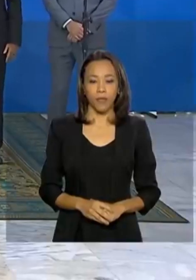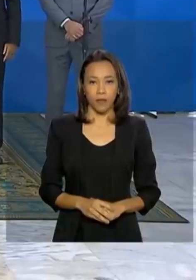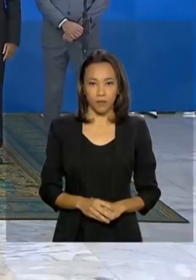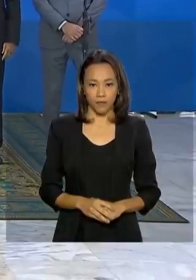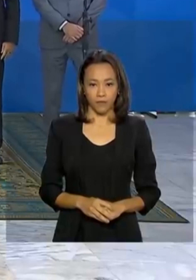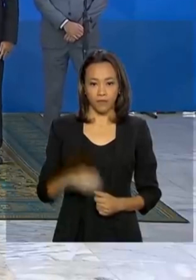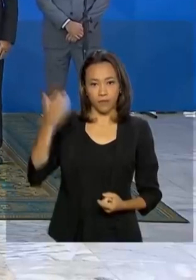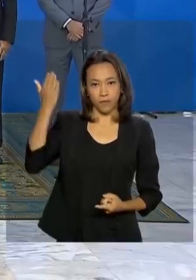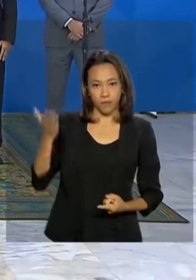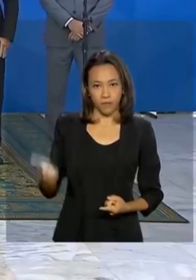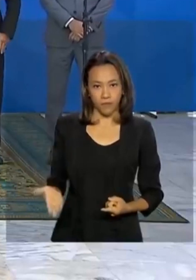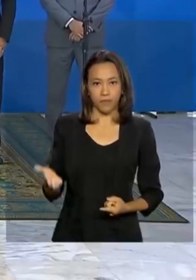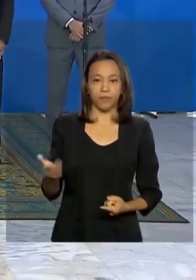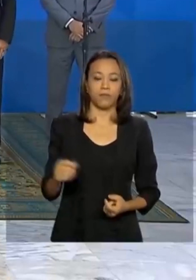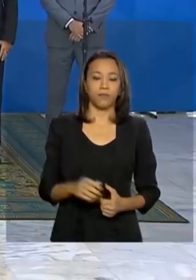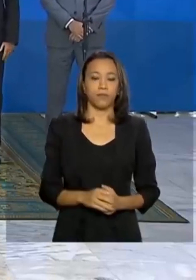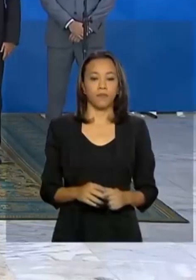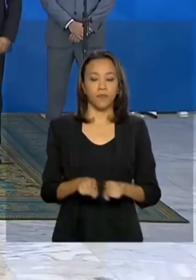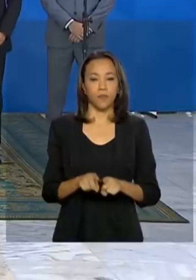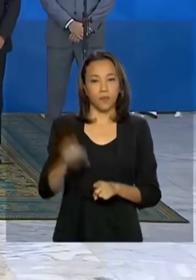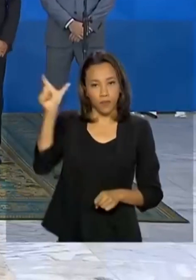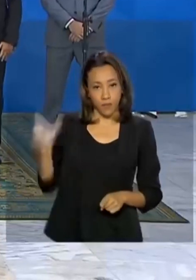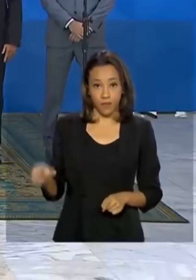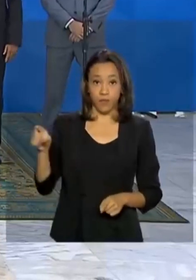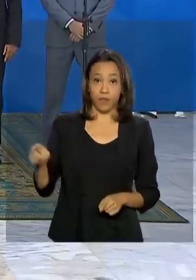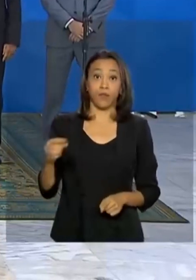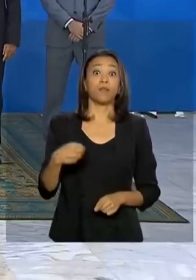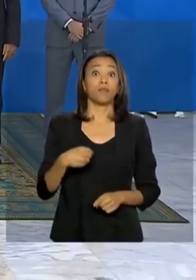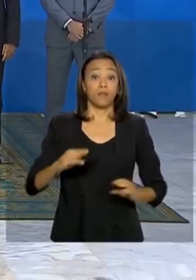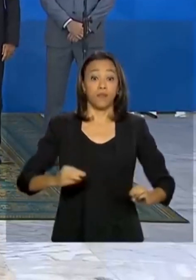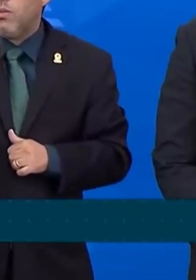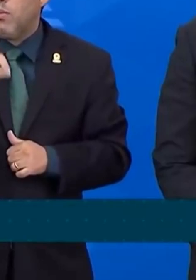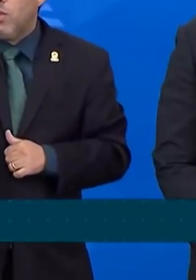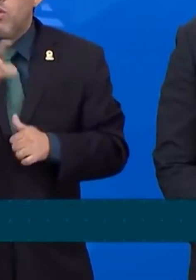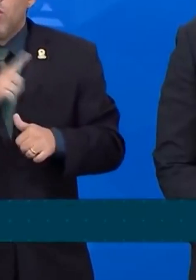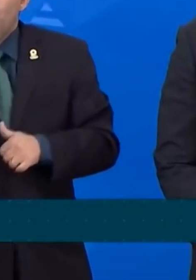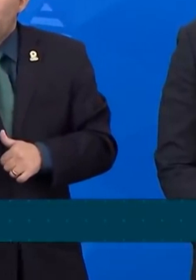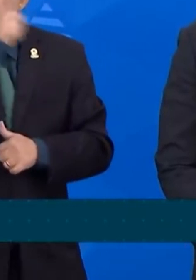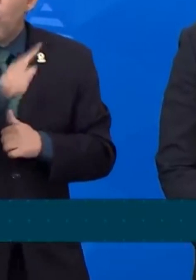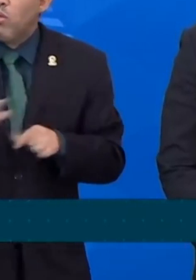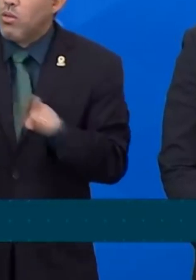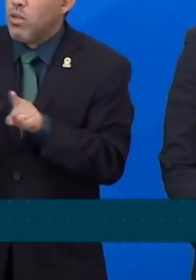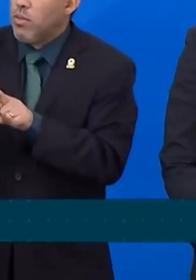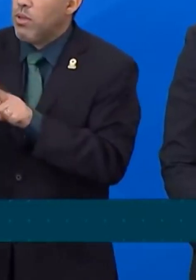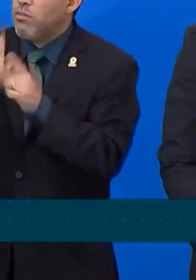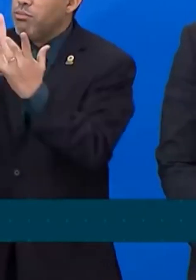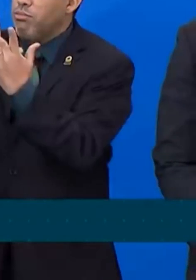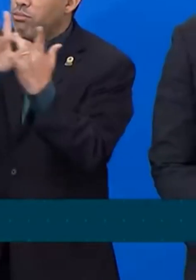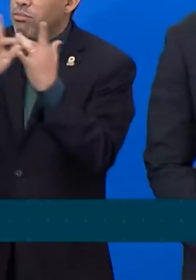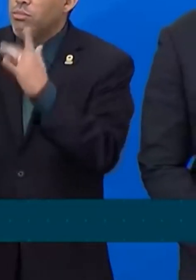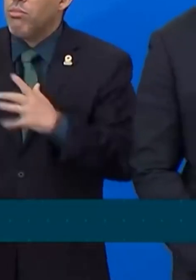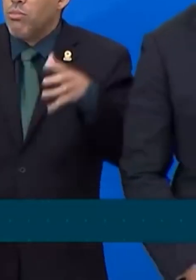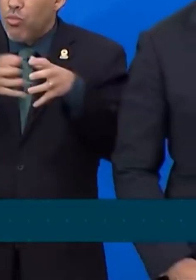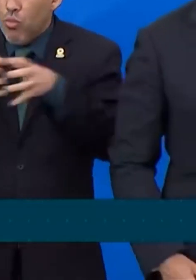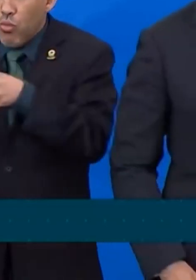por cento o instituto de pesquisa econômica aplicada diz que se o confinamento há três meses a recessão poderá ser de